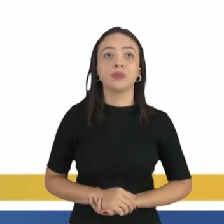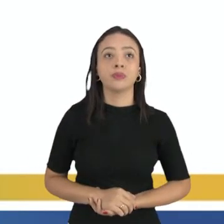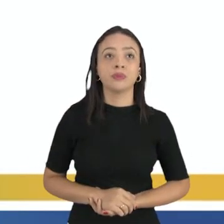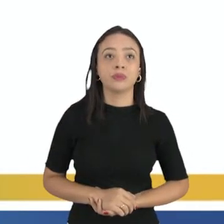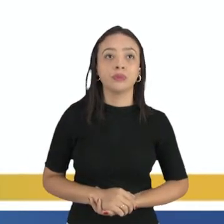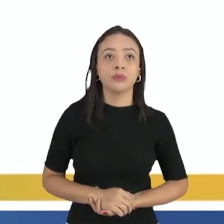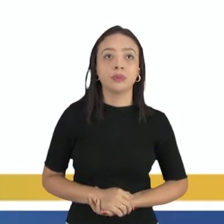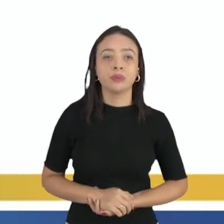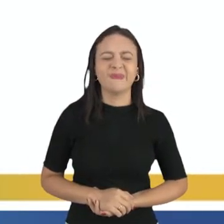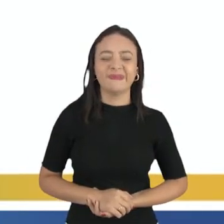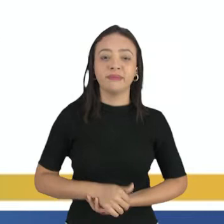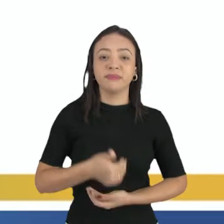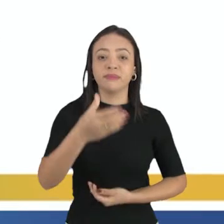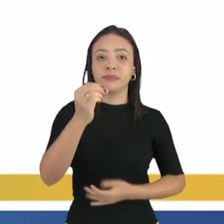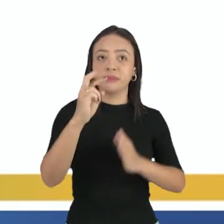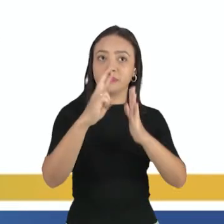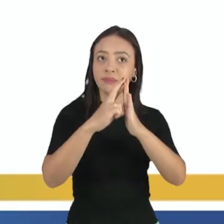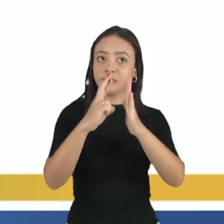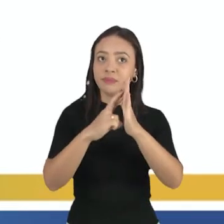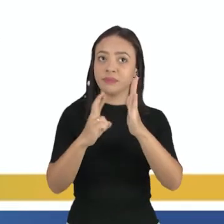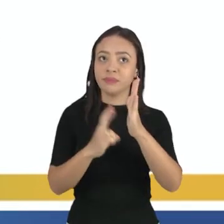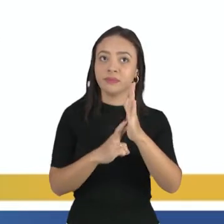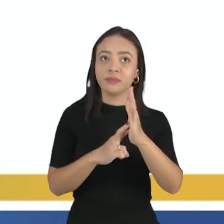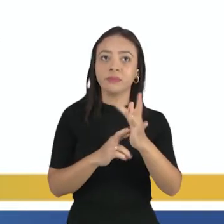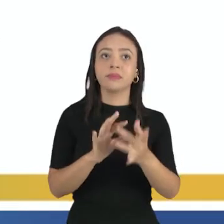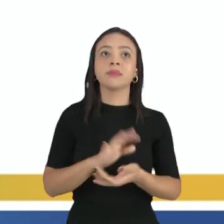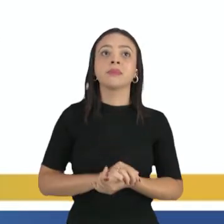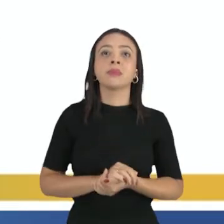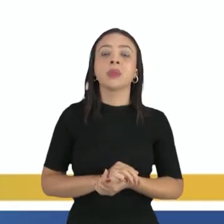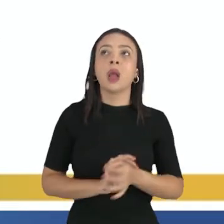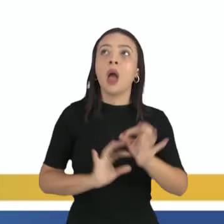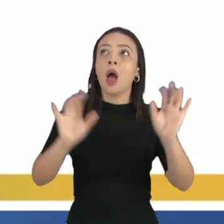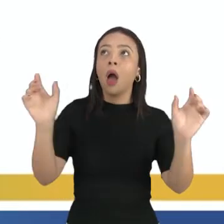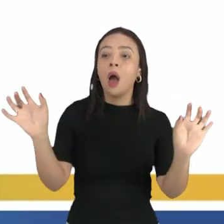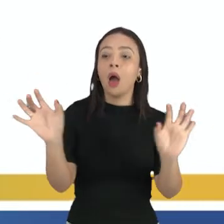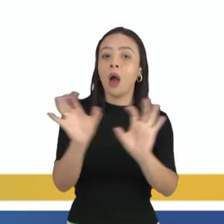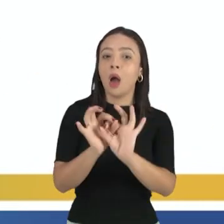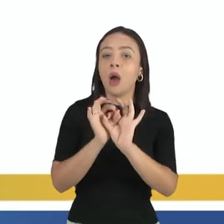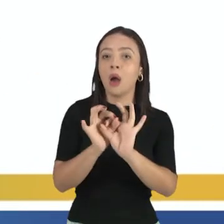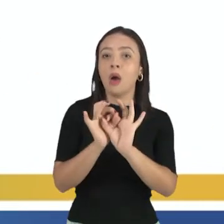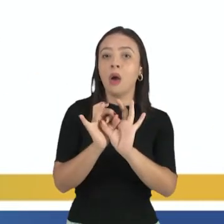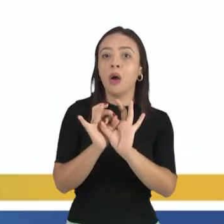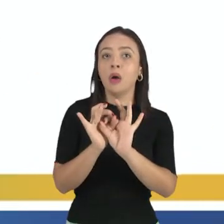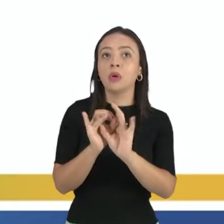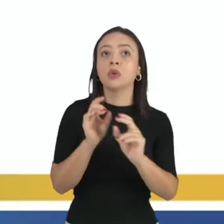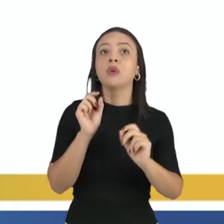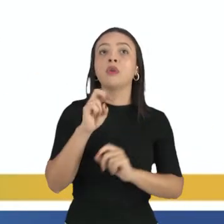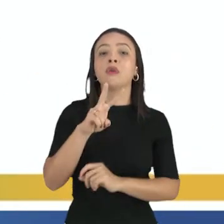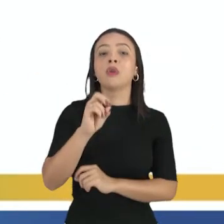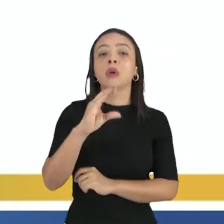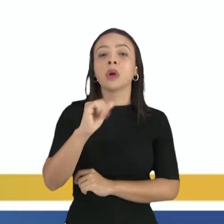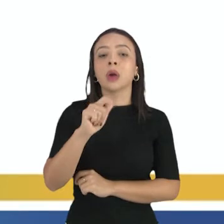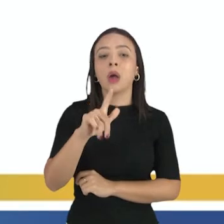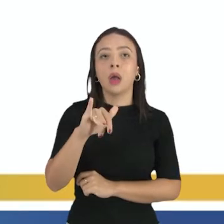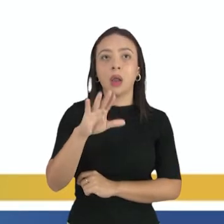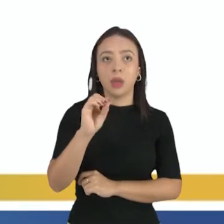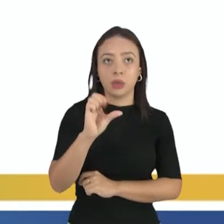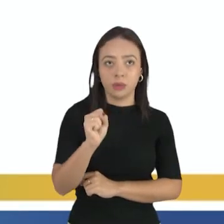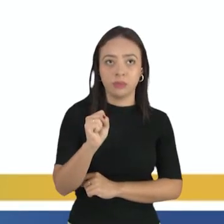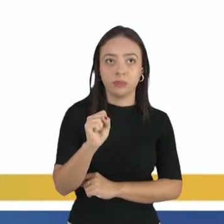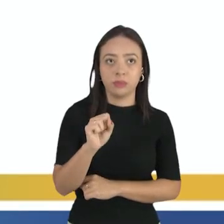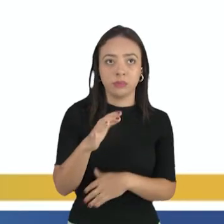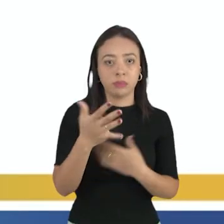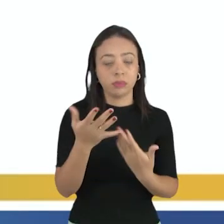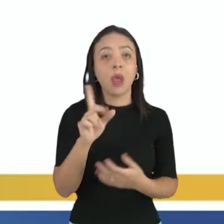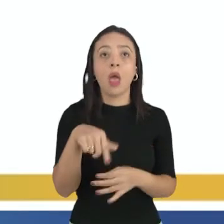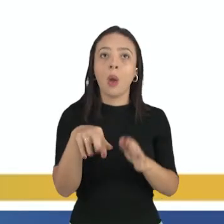ok? E o próximo é a 10, encadeamento vocálicos. Essa regra